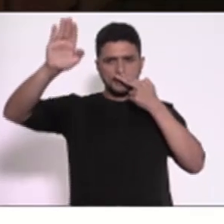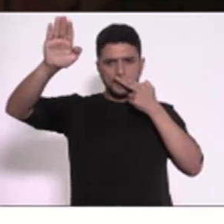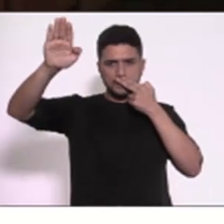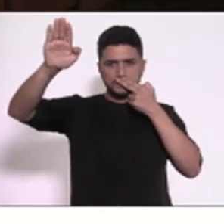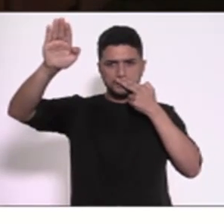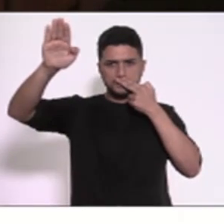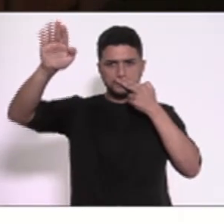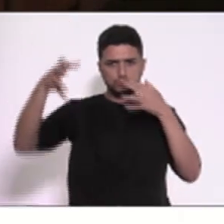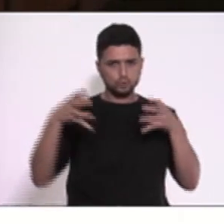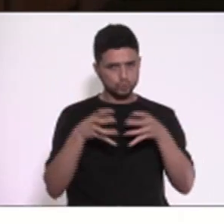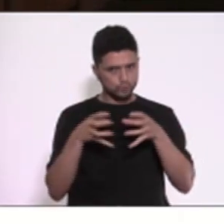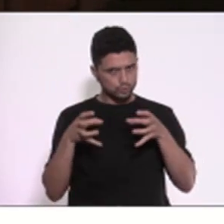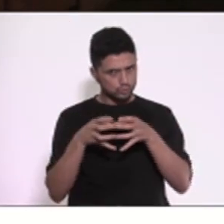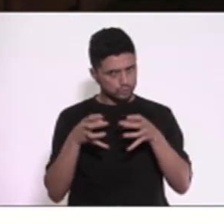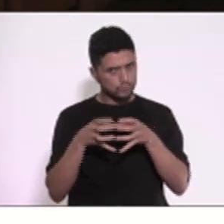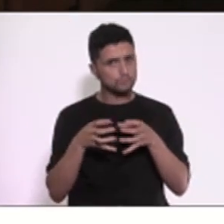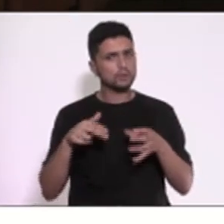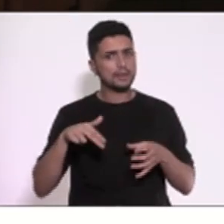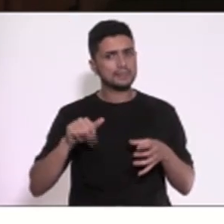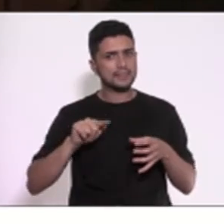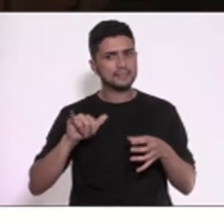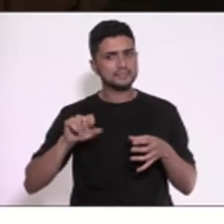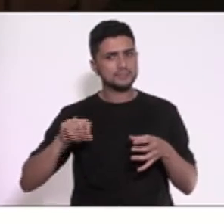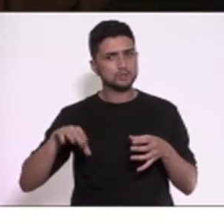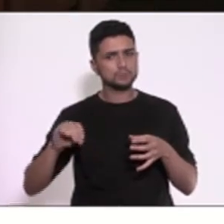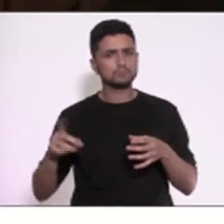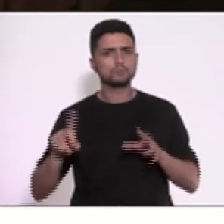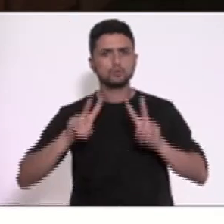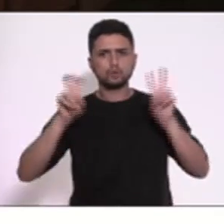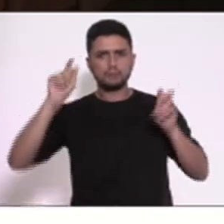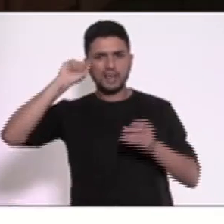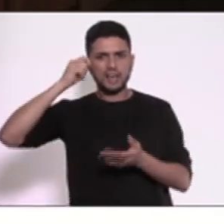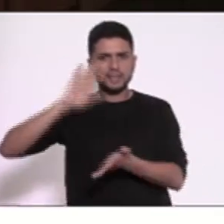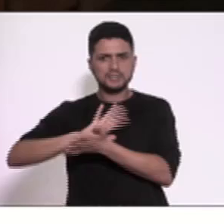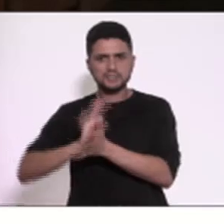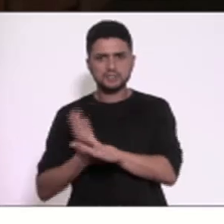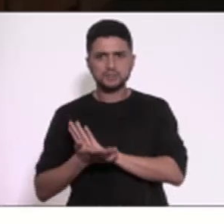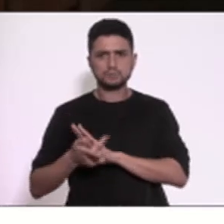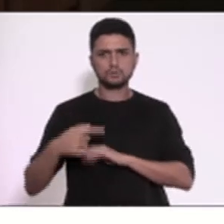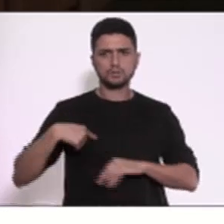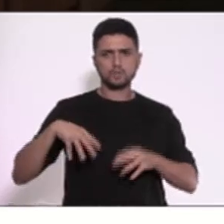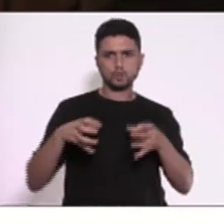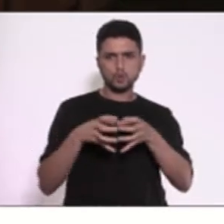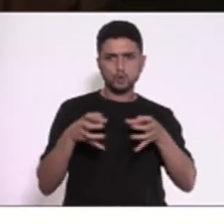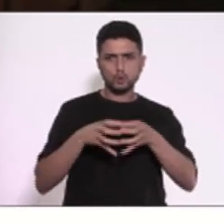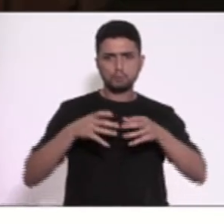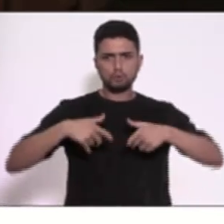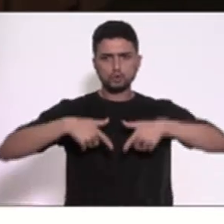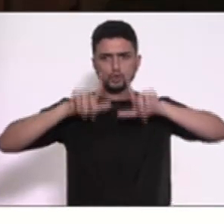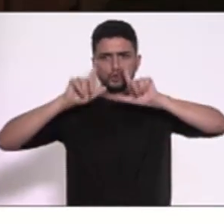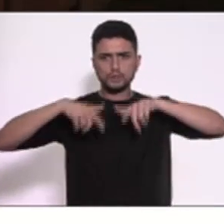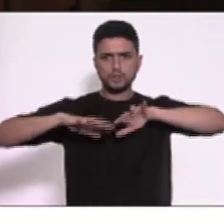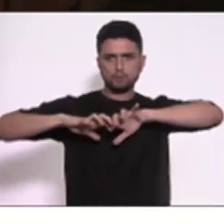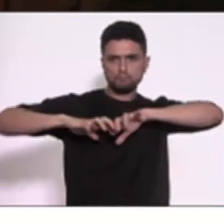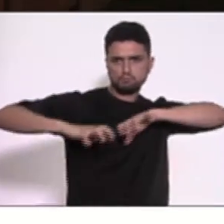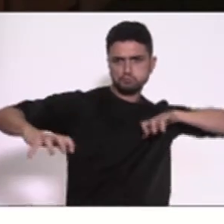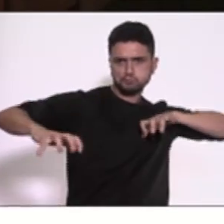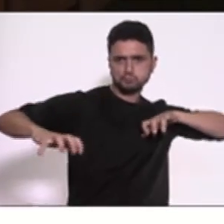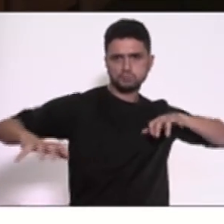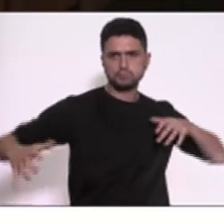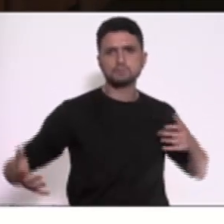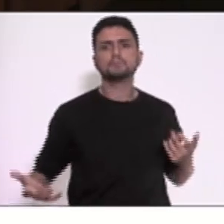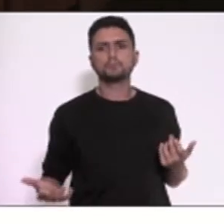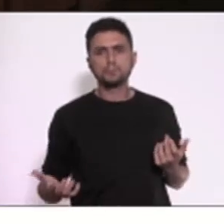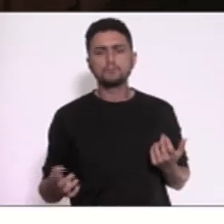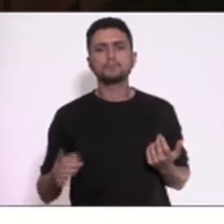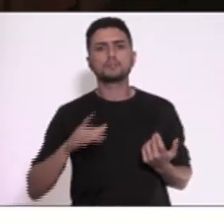um sistema que a gente pode colocar como político econômico racista, que segregou os judeus em detrimento